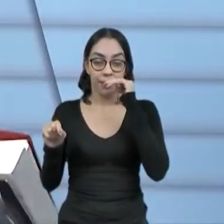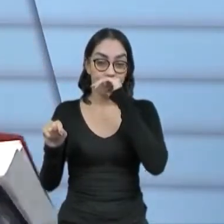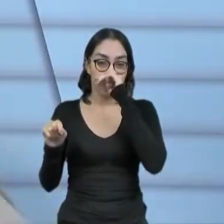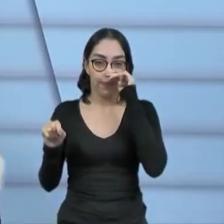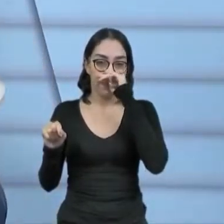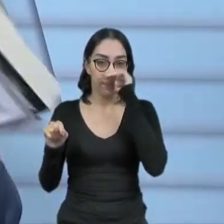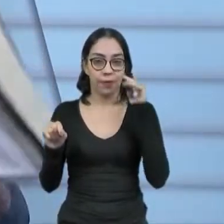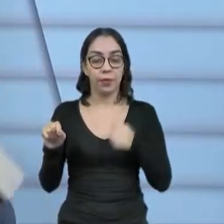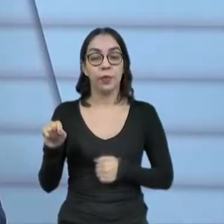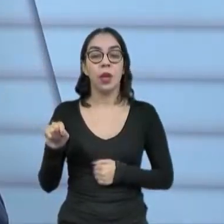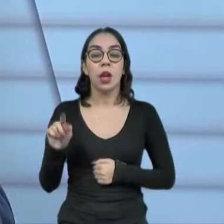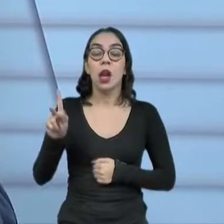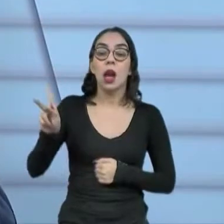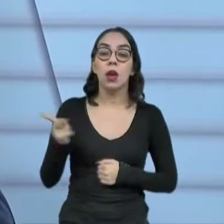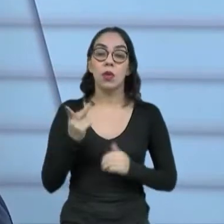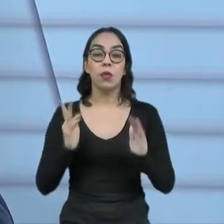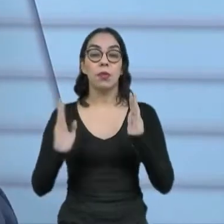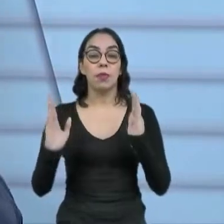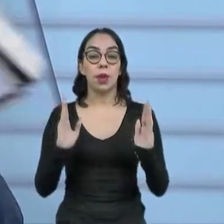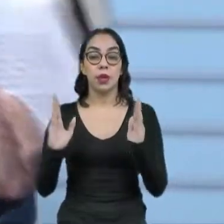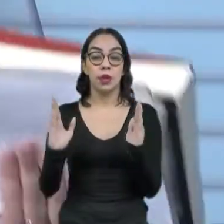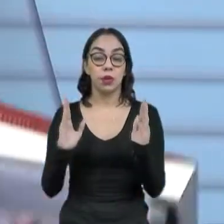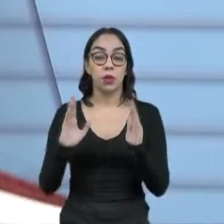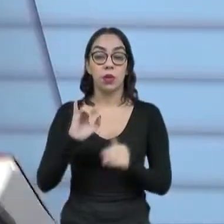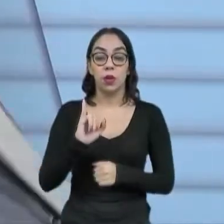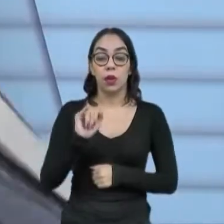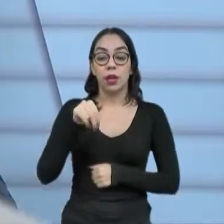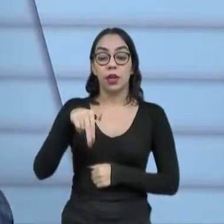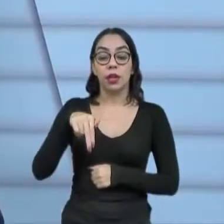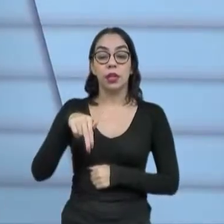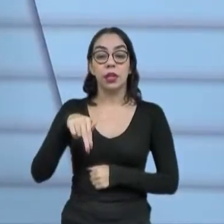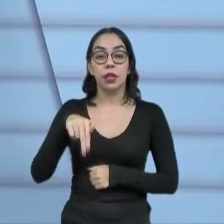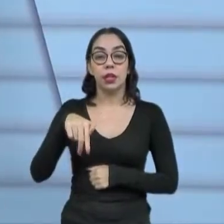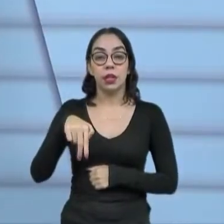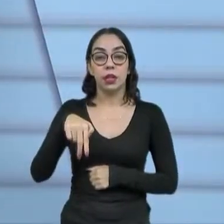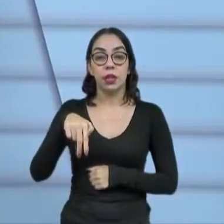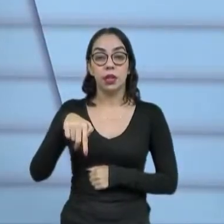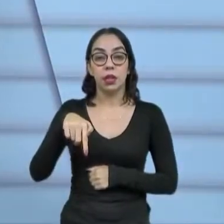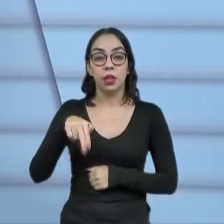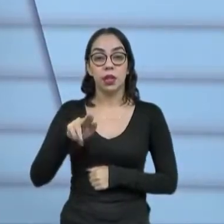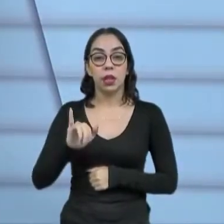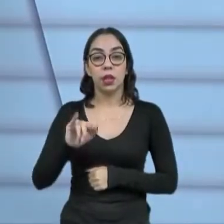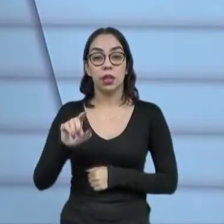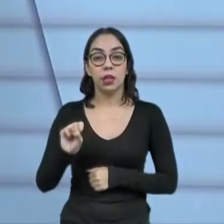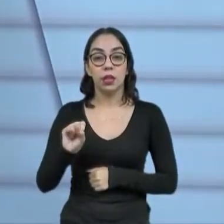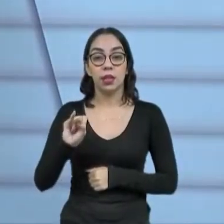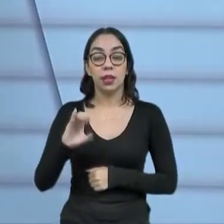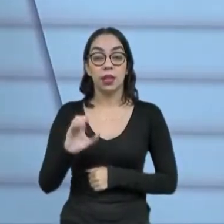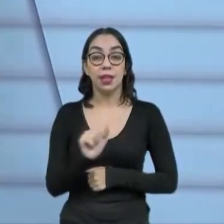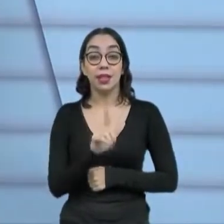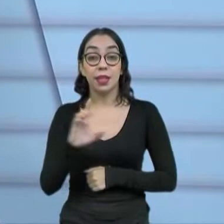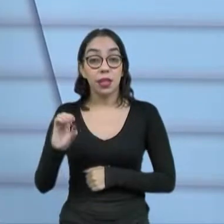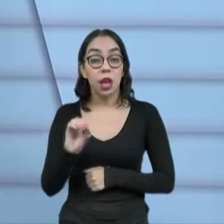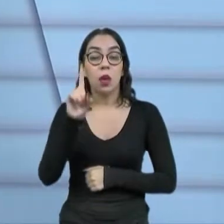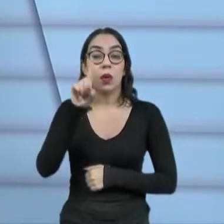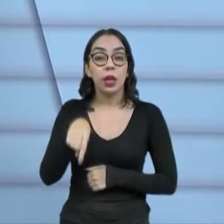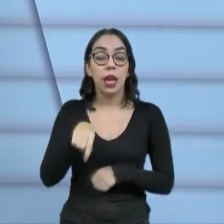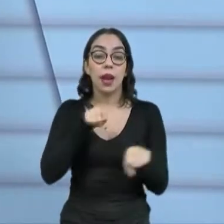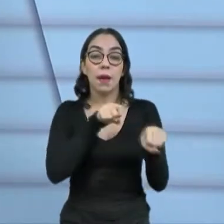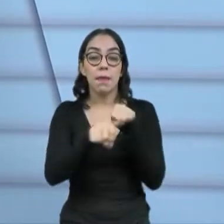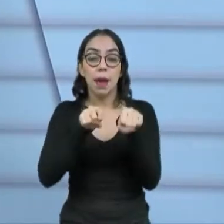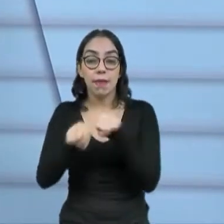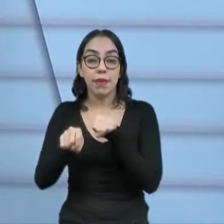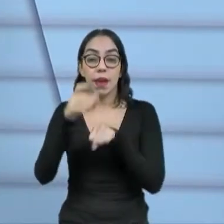famosa Inquisição, que tocou fogo em muita gente, aquela história toda que a gente conhece pelo cinema, enfim. Bom,